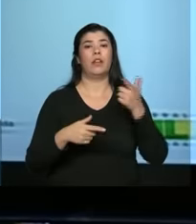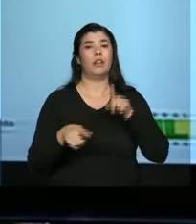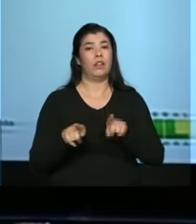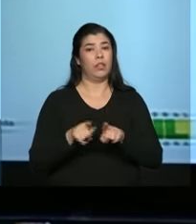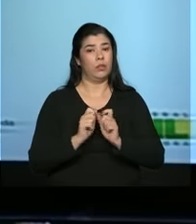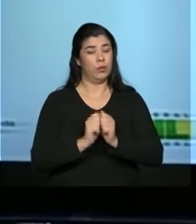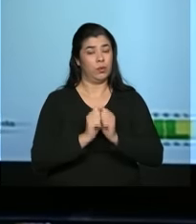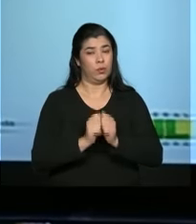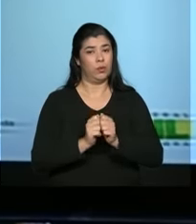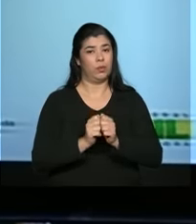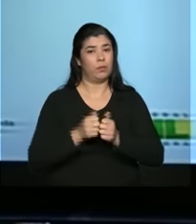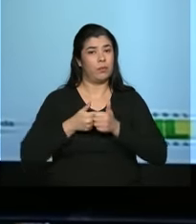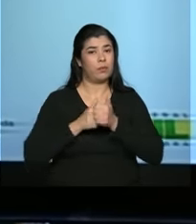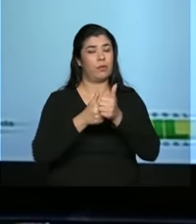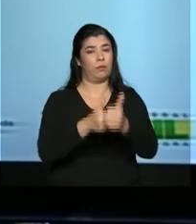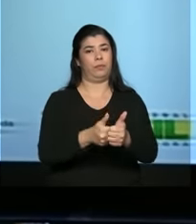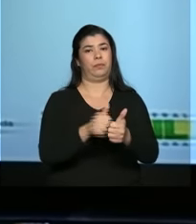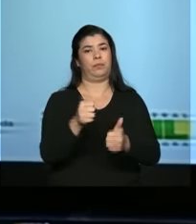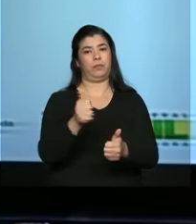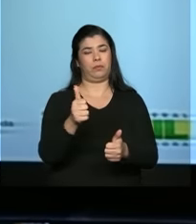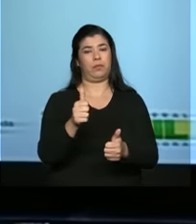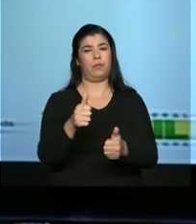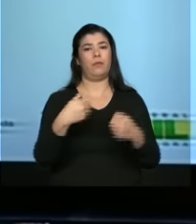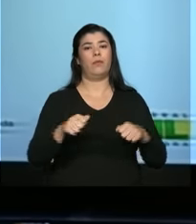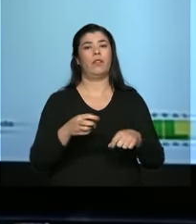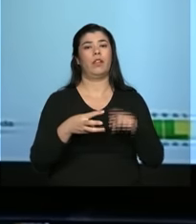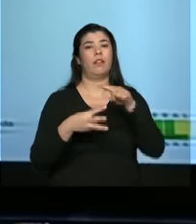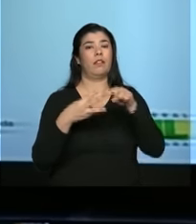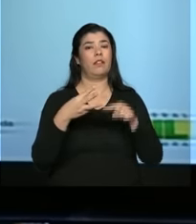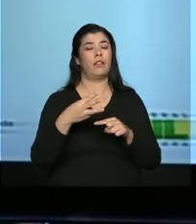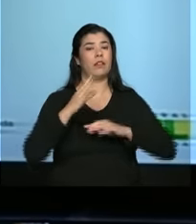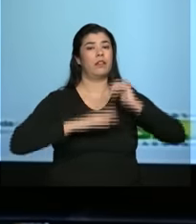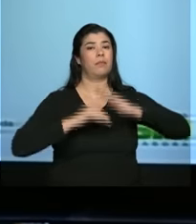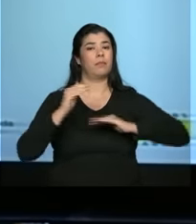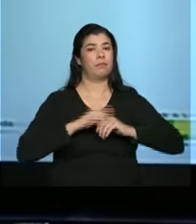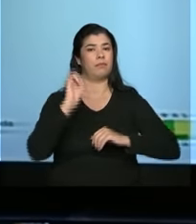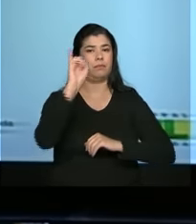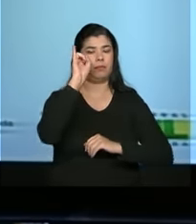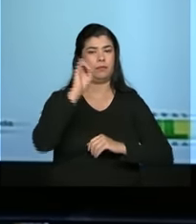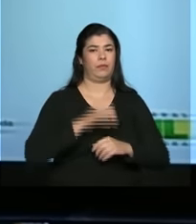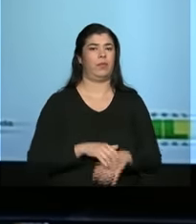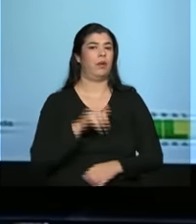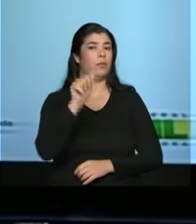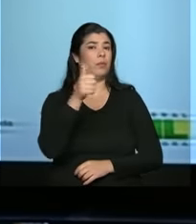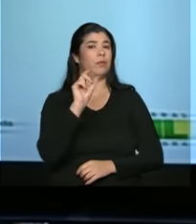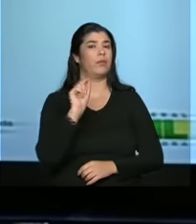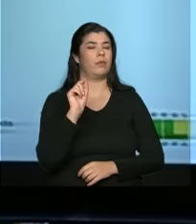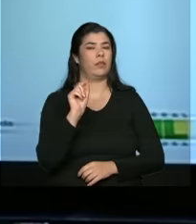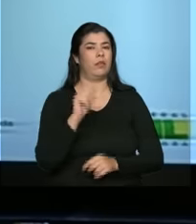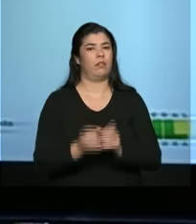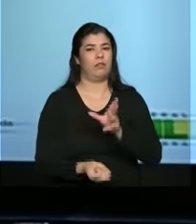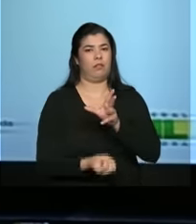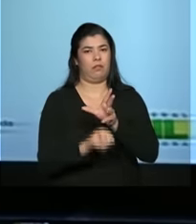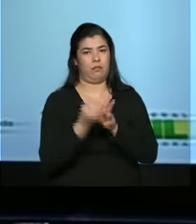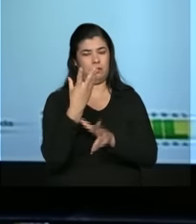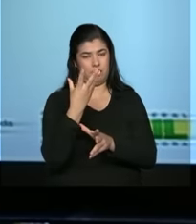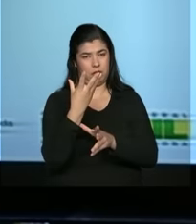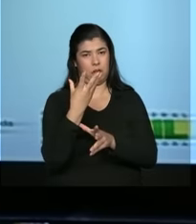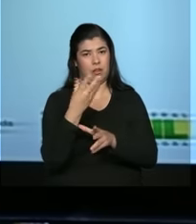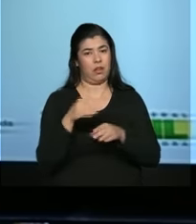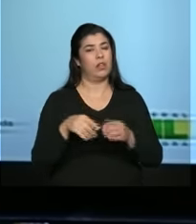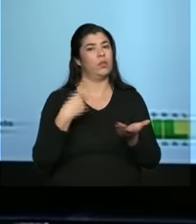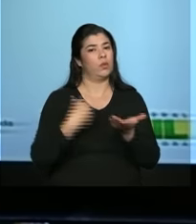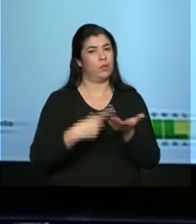acompanhamento e gerenciamento nós estamos definindo três ações importantes primeiro a criação já em comum acordo com os